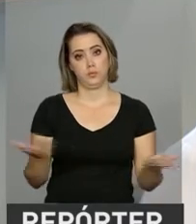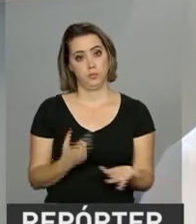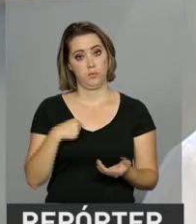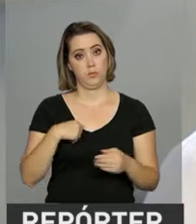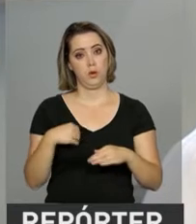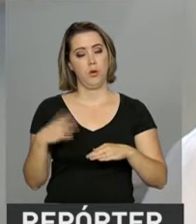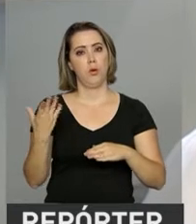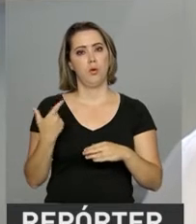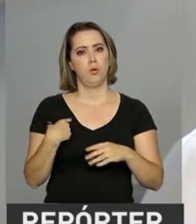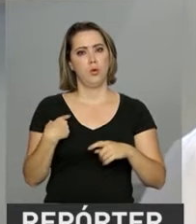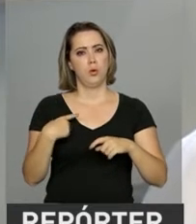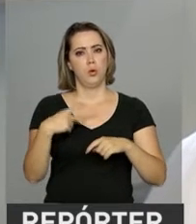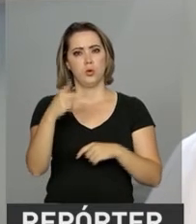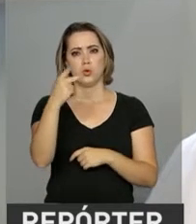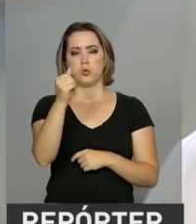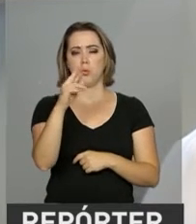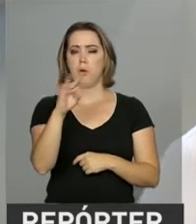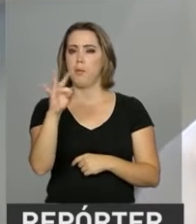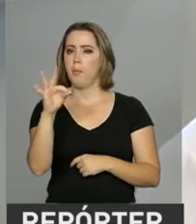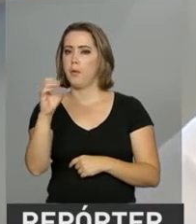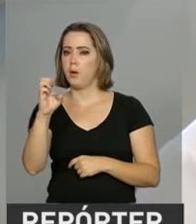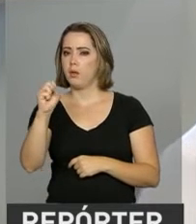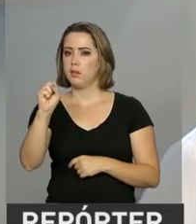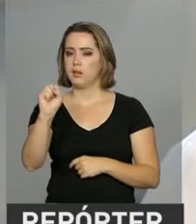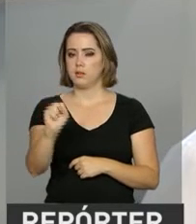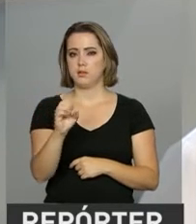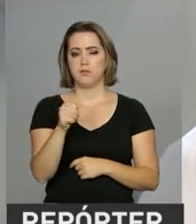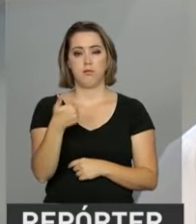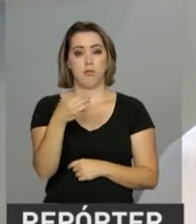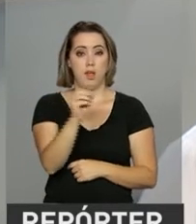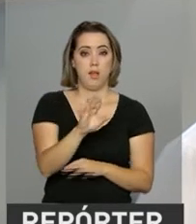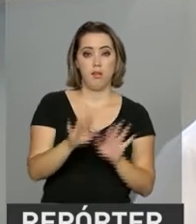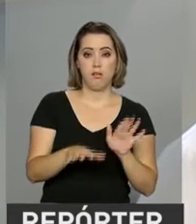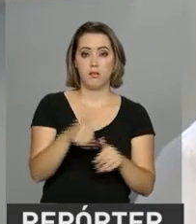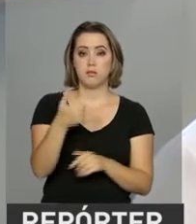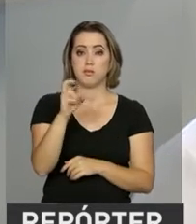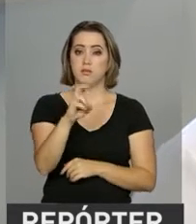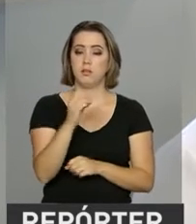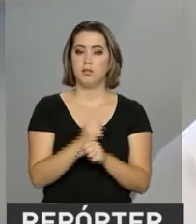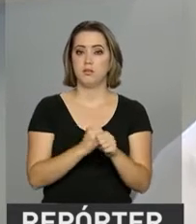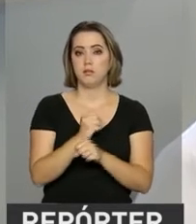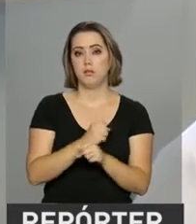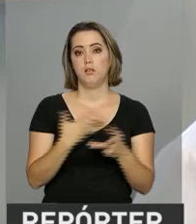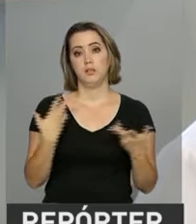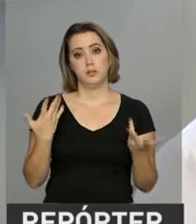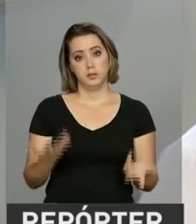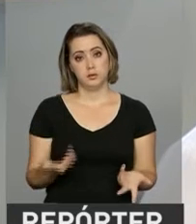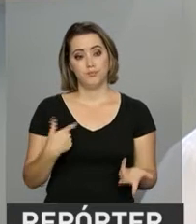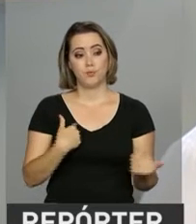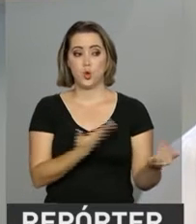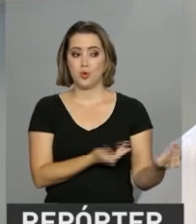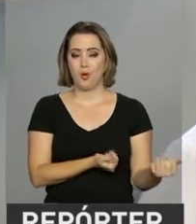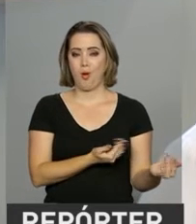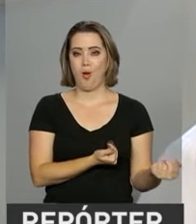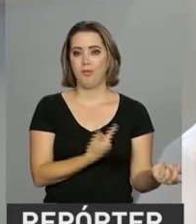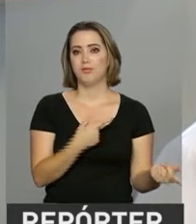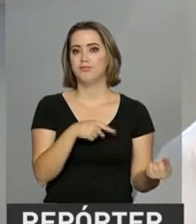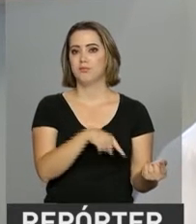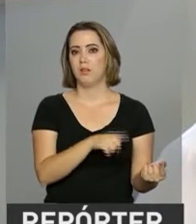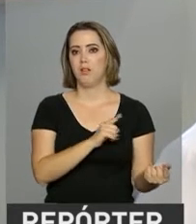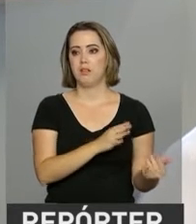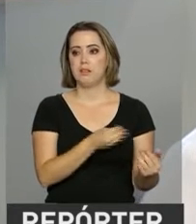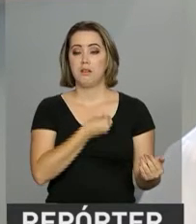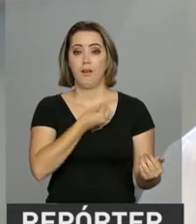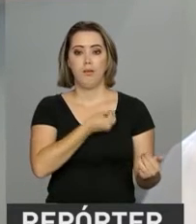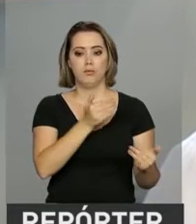após a colocação ela dura em média de 10 10 e 15 anos exceto a própria colocado no paciente mais jovem como eu passei então